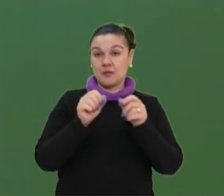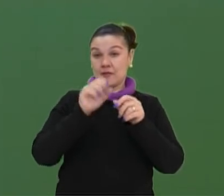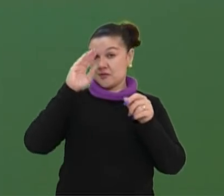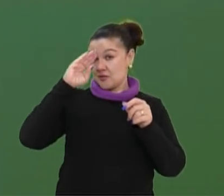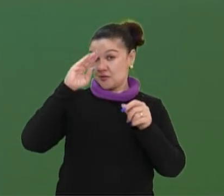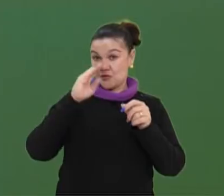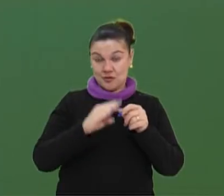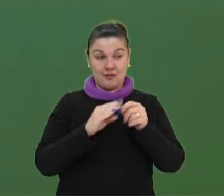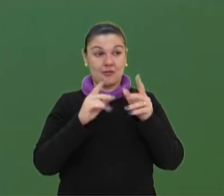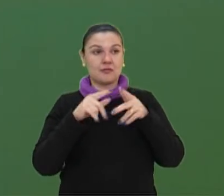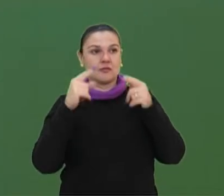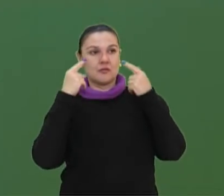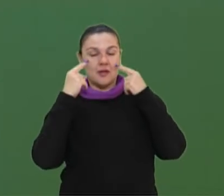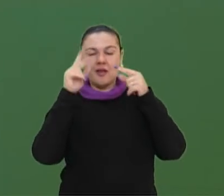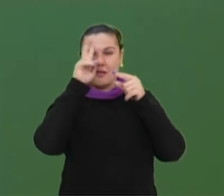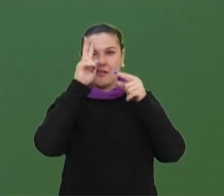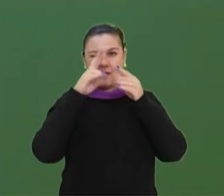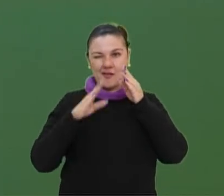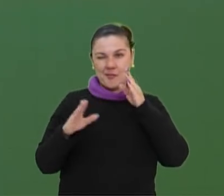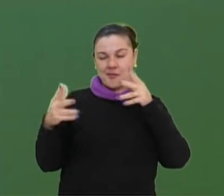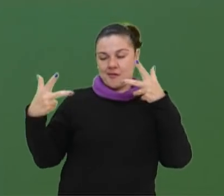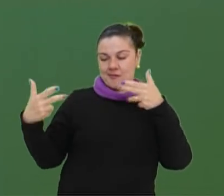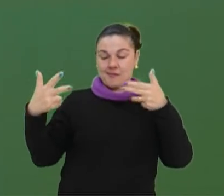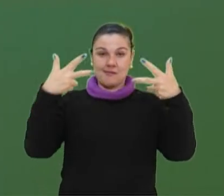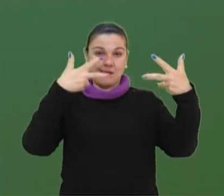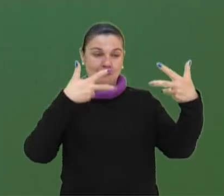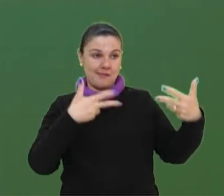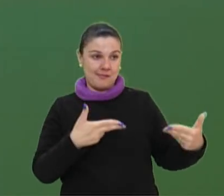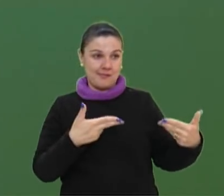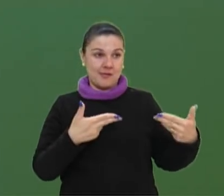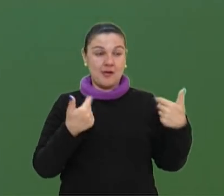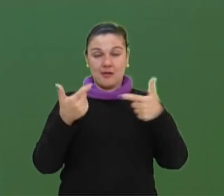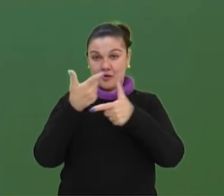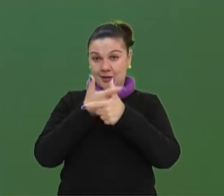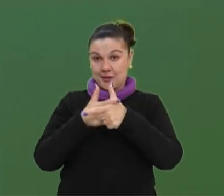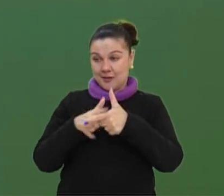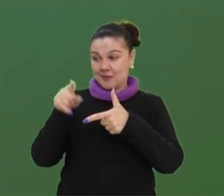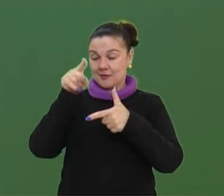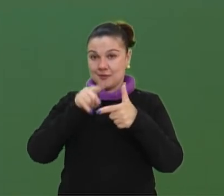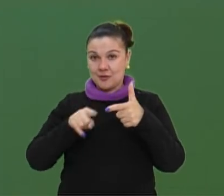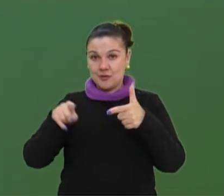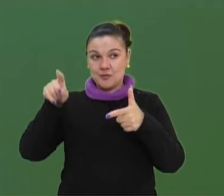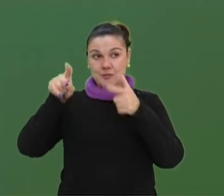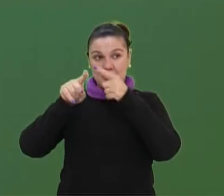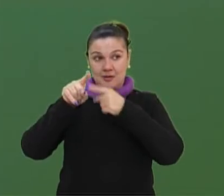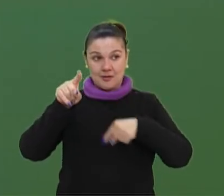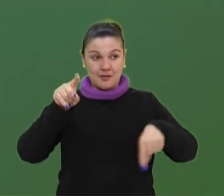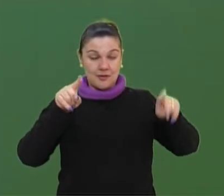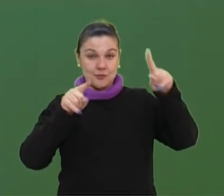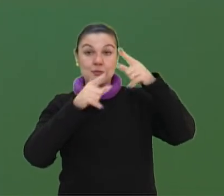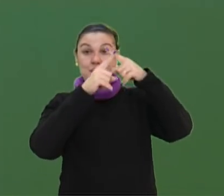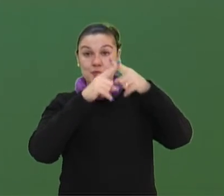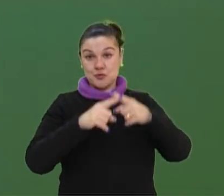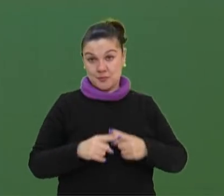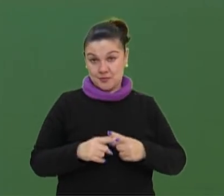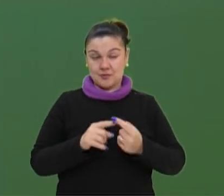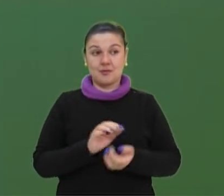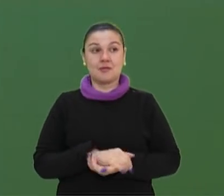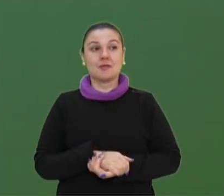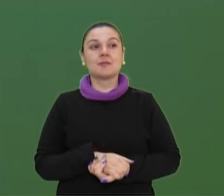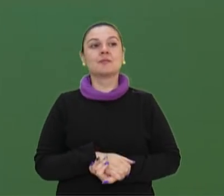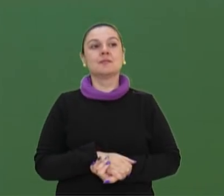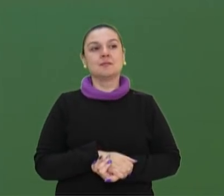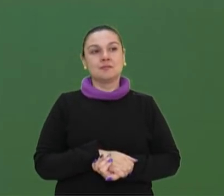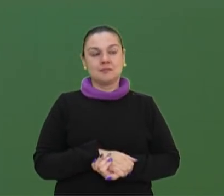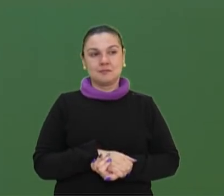fazer dessa forma, né? Lembram? Uma igualdade? Se aqui está dividindo esse número, eu vou passar para o outro lado, mudando a